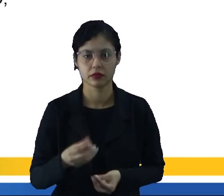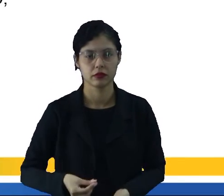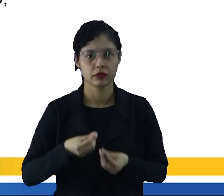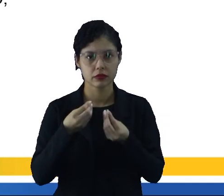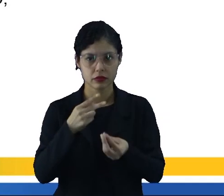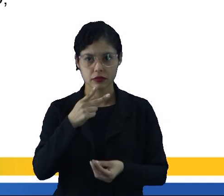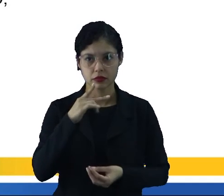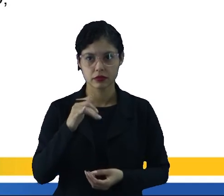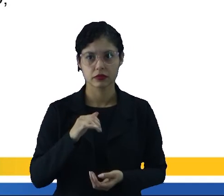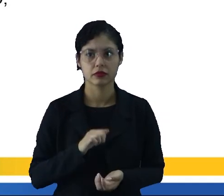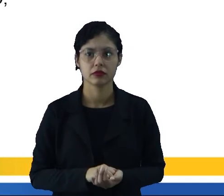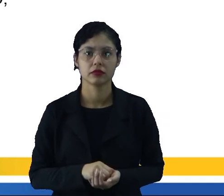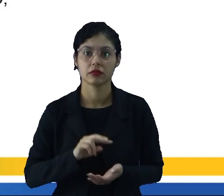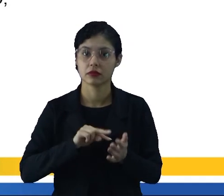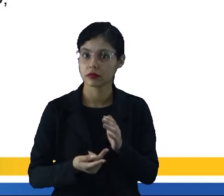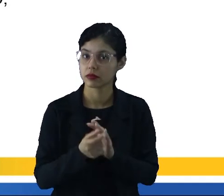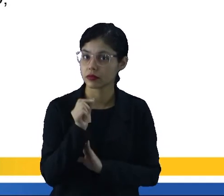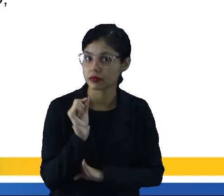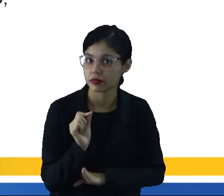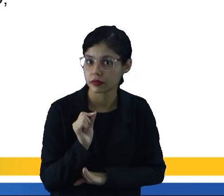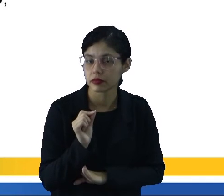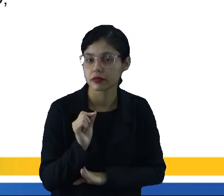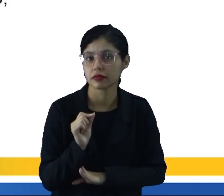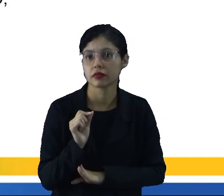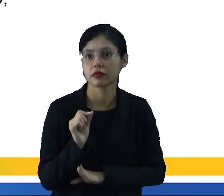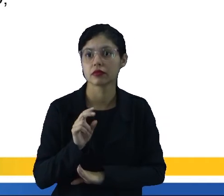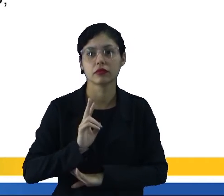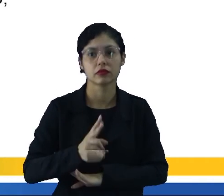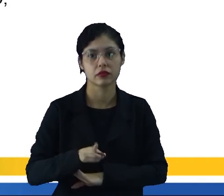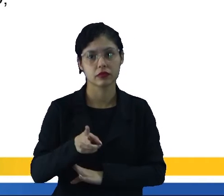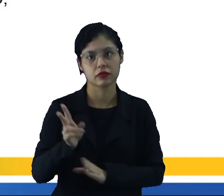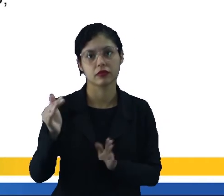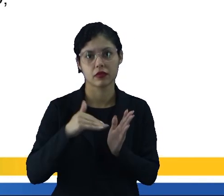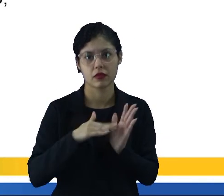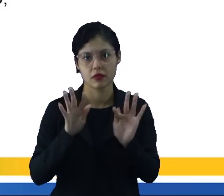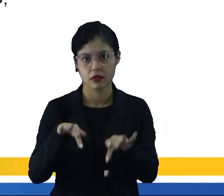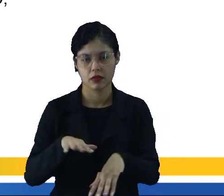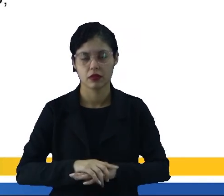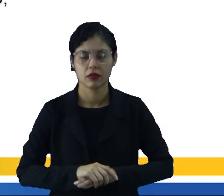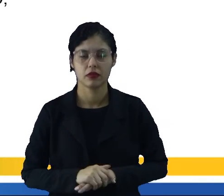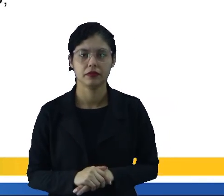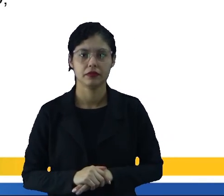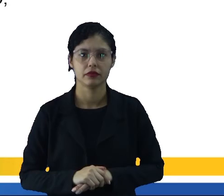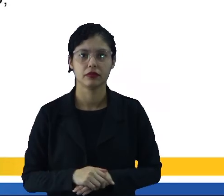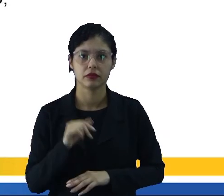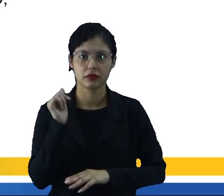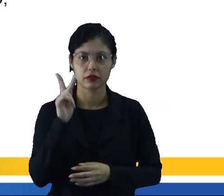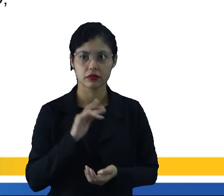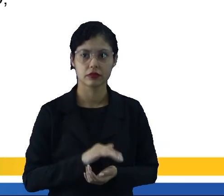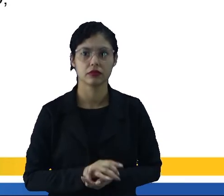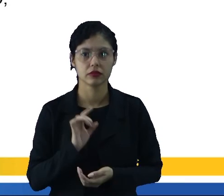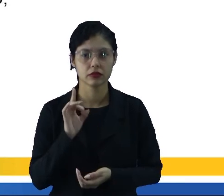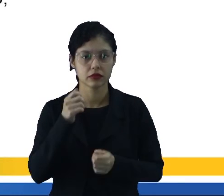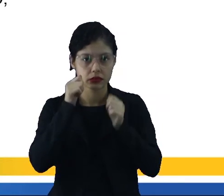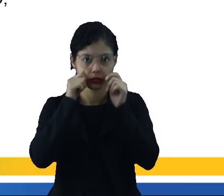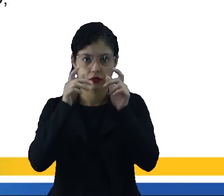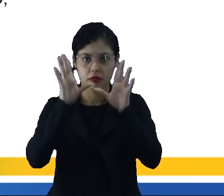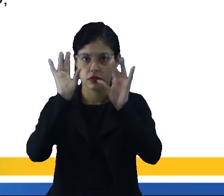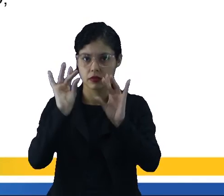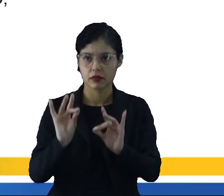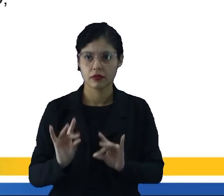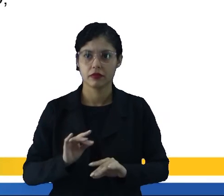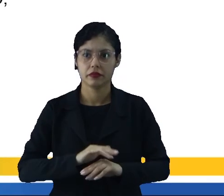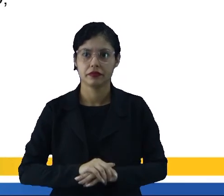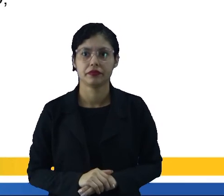dado o valor de Pi então isso quer dizer o quê você mantém até o final ok pessoal é só você prestar atenção nesse